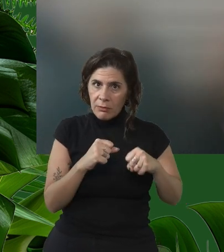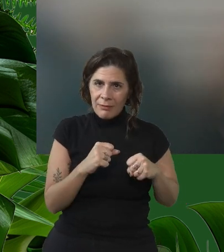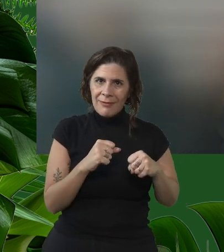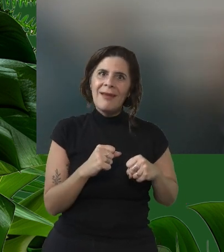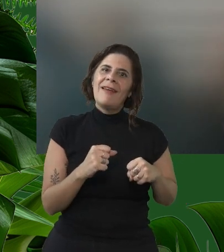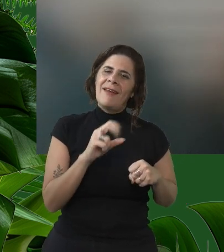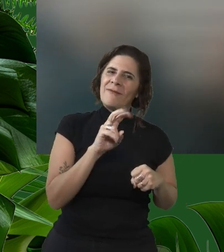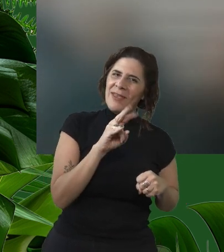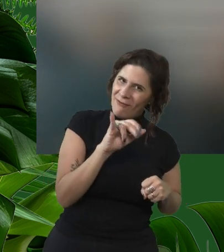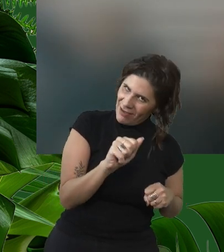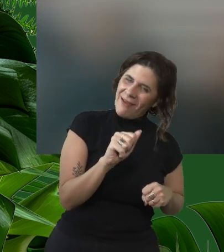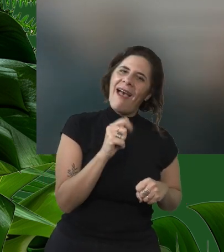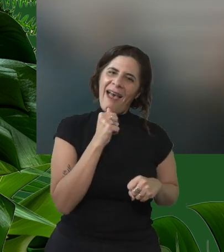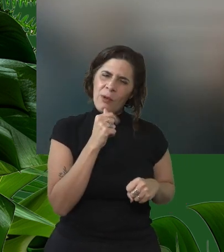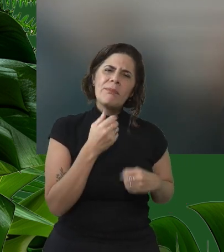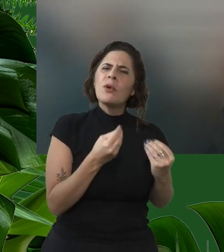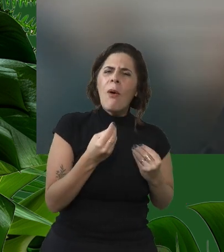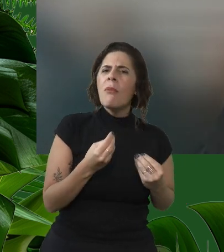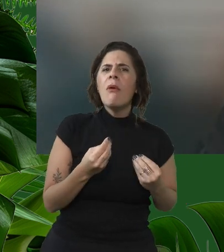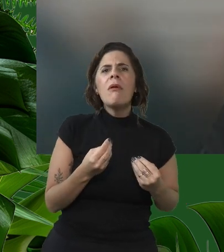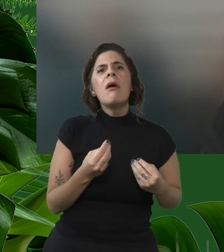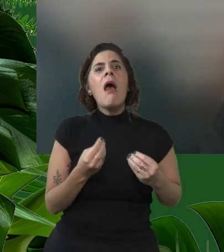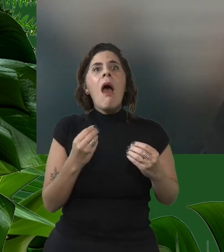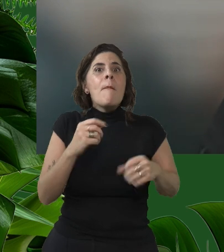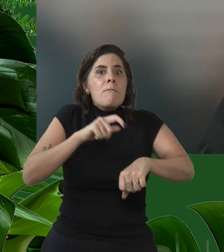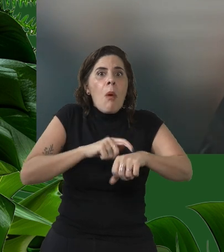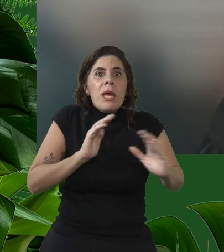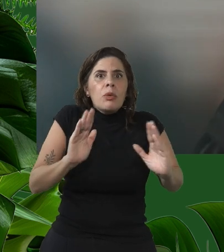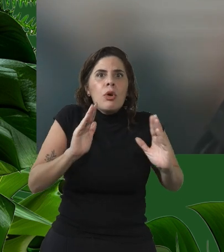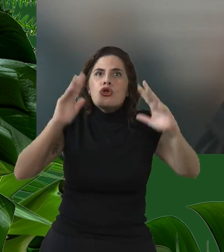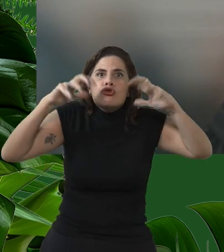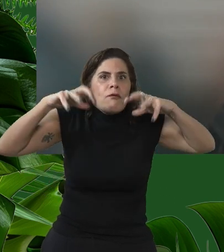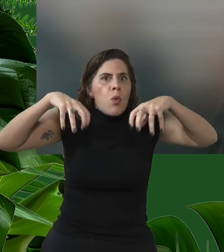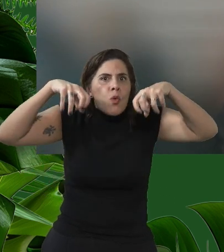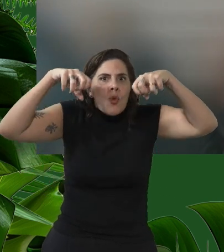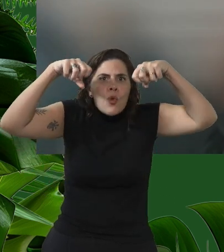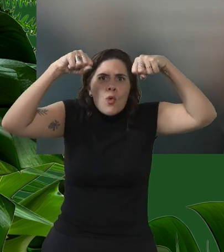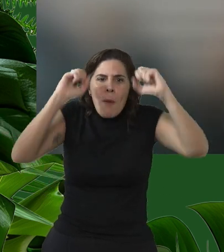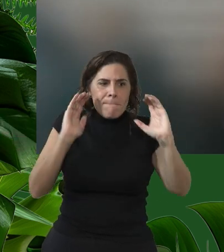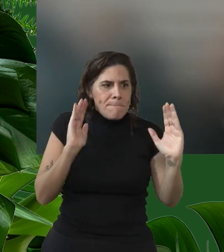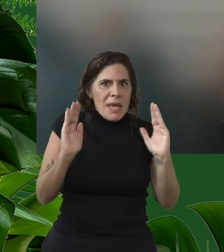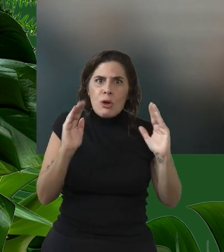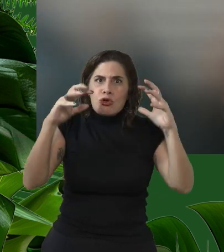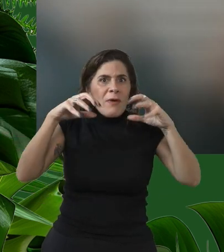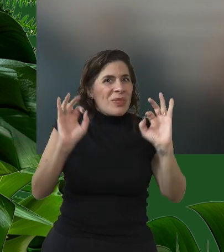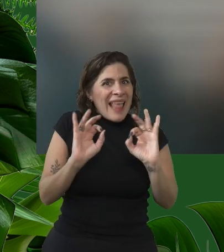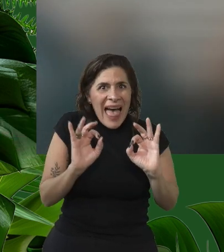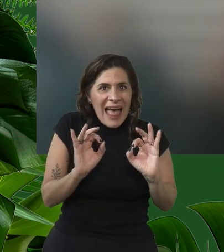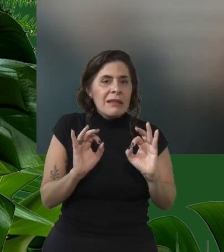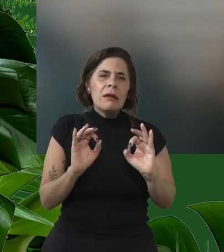Alto Iguaçu se comportaram durante o maior período de estiagem que a gente teve registrado nesse século, né, que foi ali ao longo